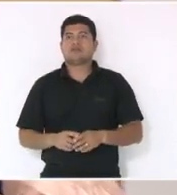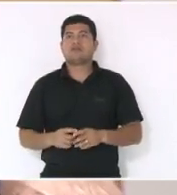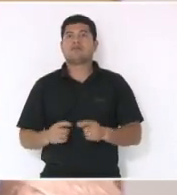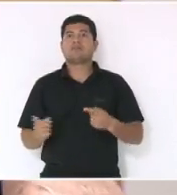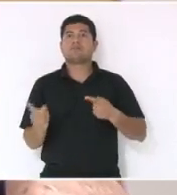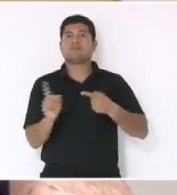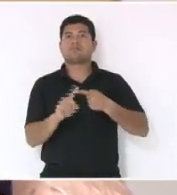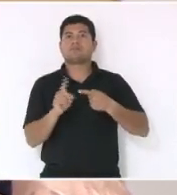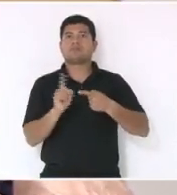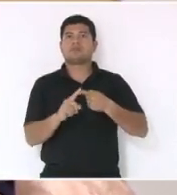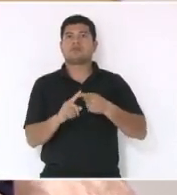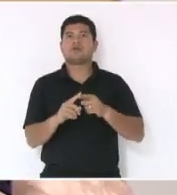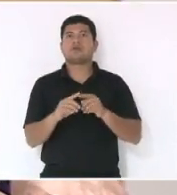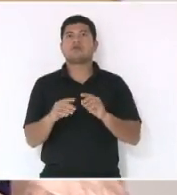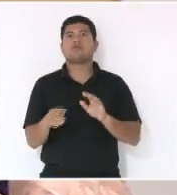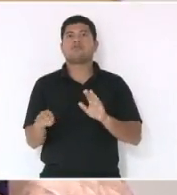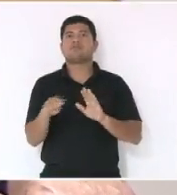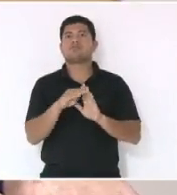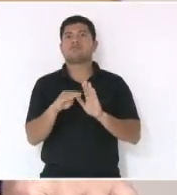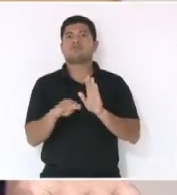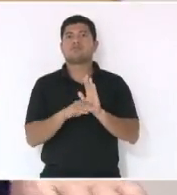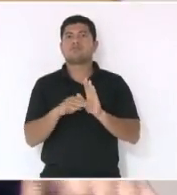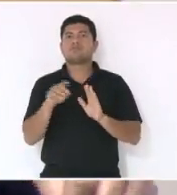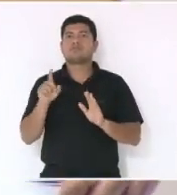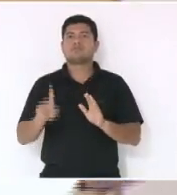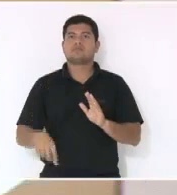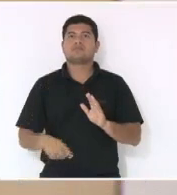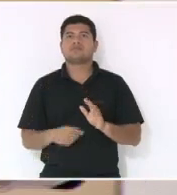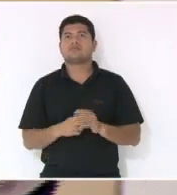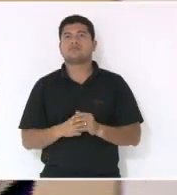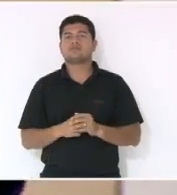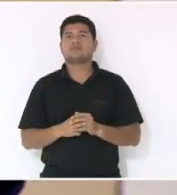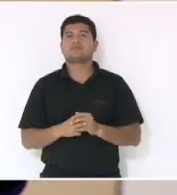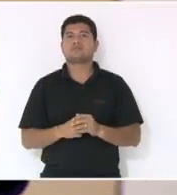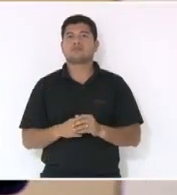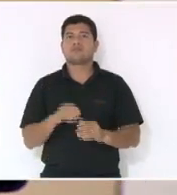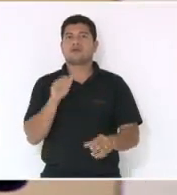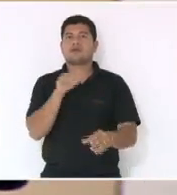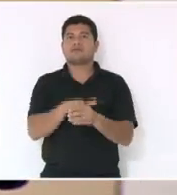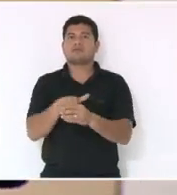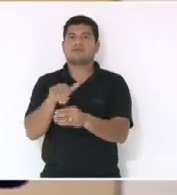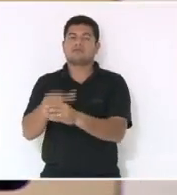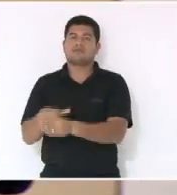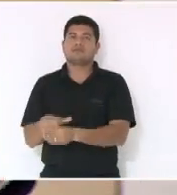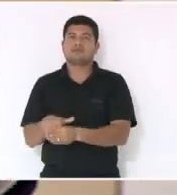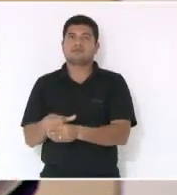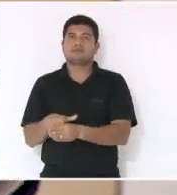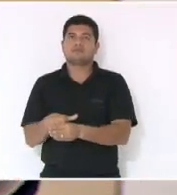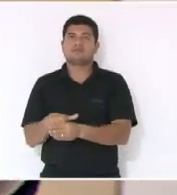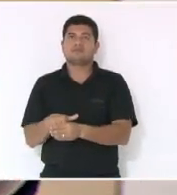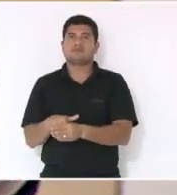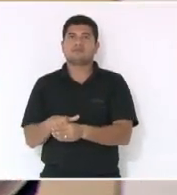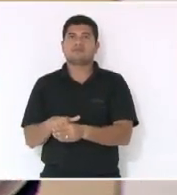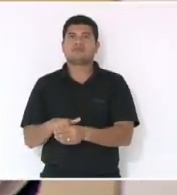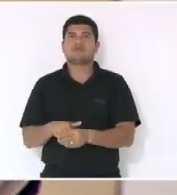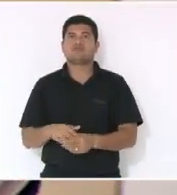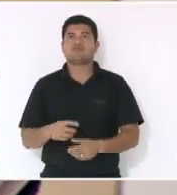a primeira pauta da ordem do dia será a votação em turno único